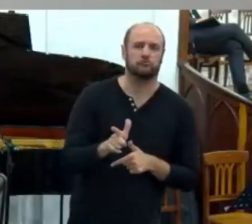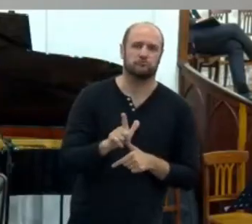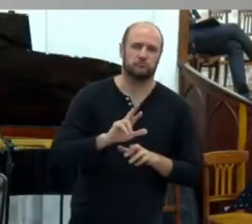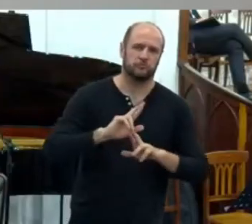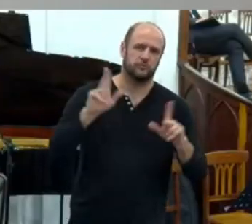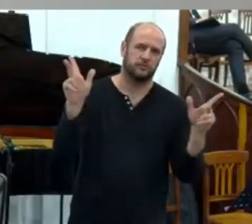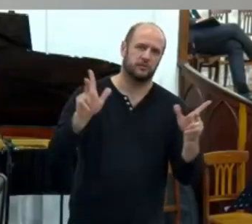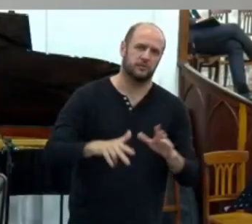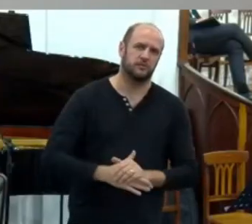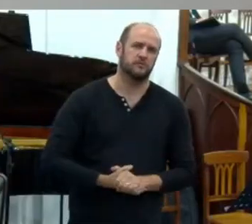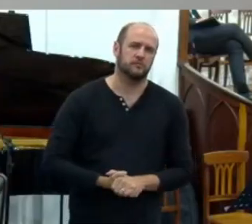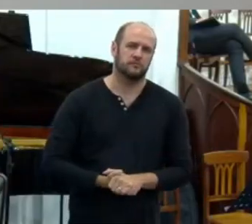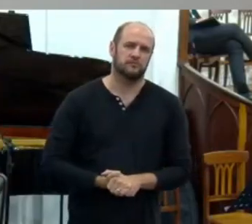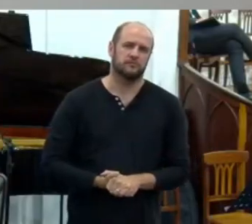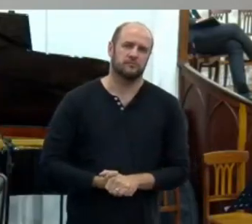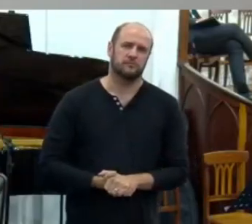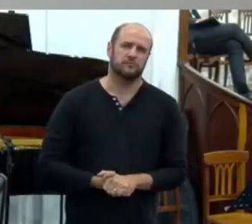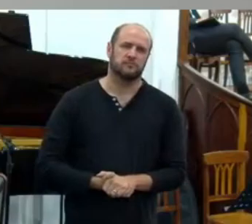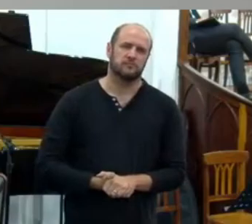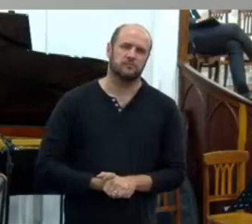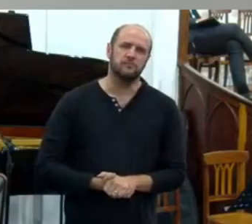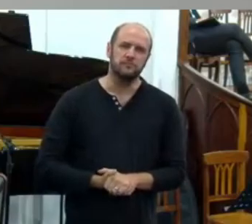atividade.